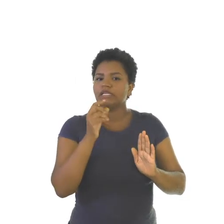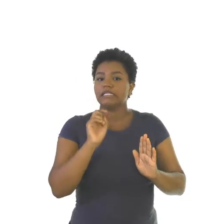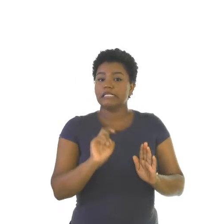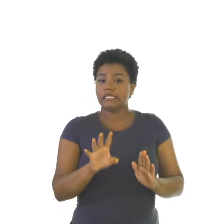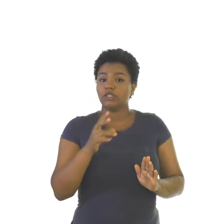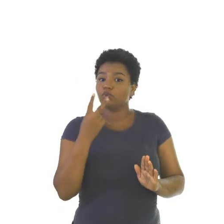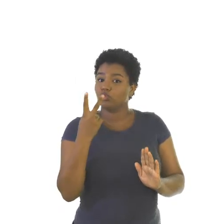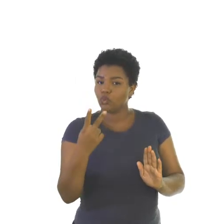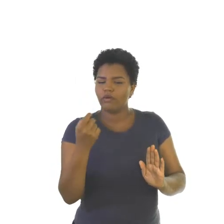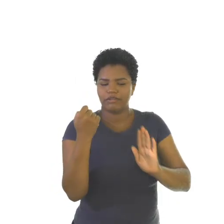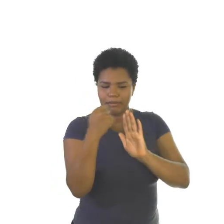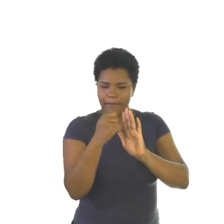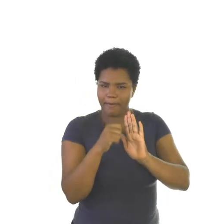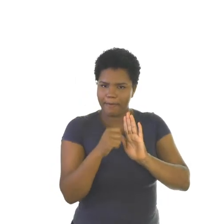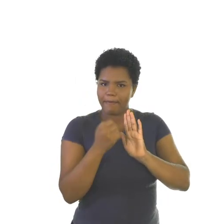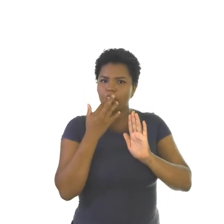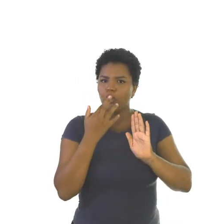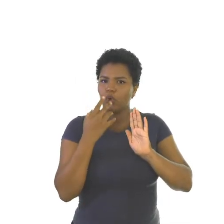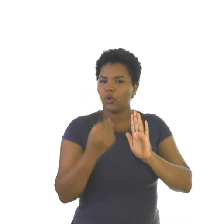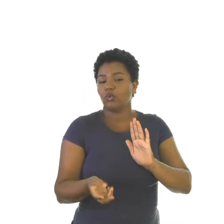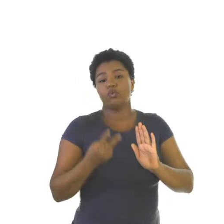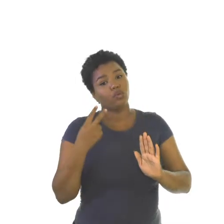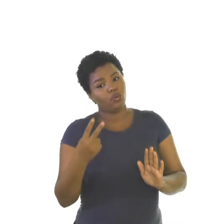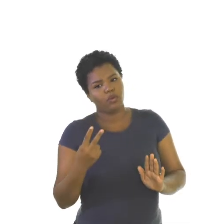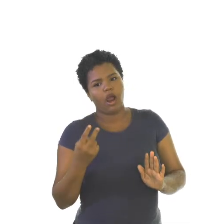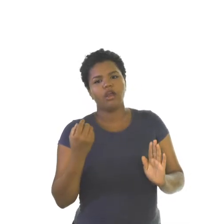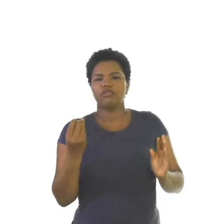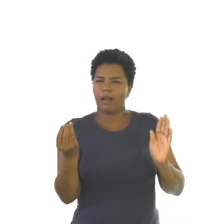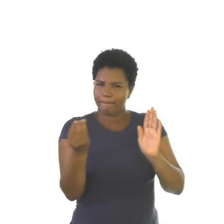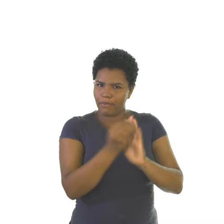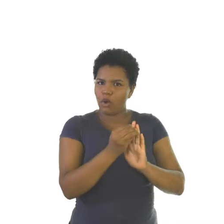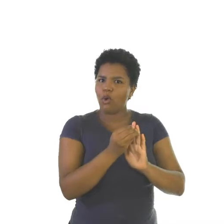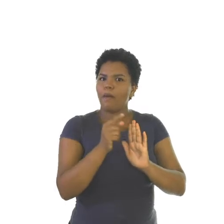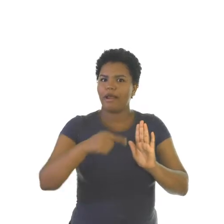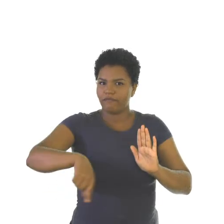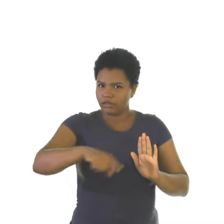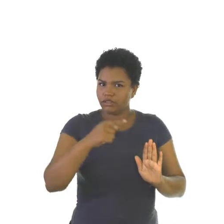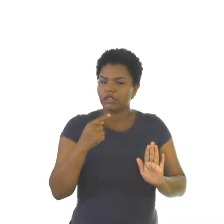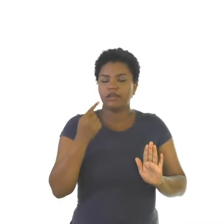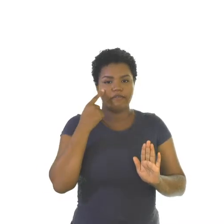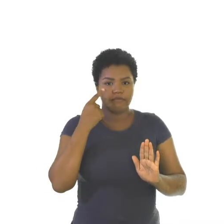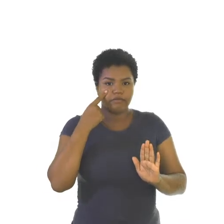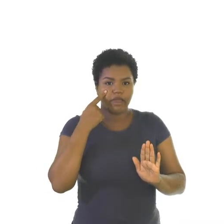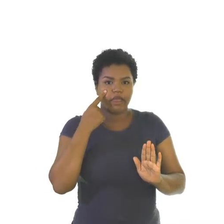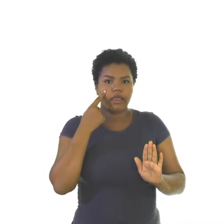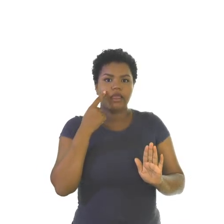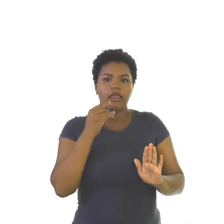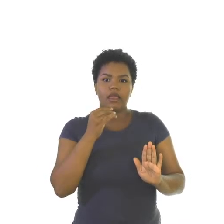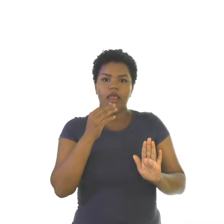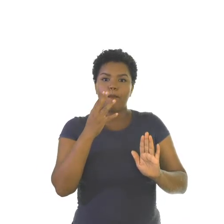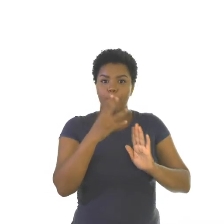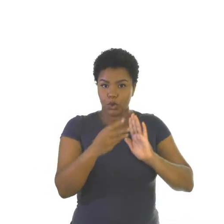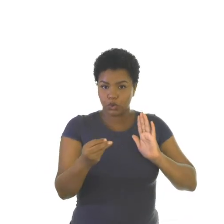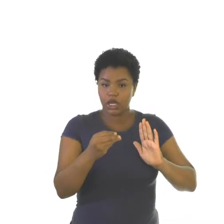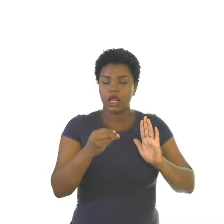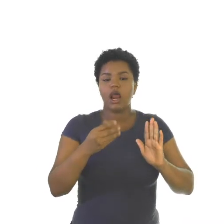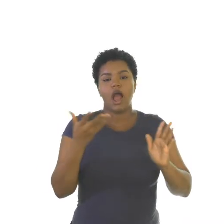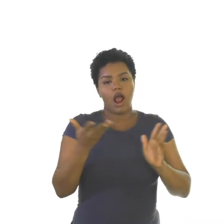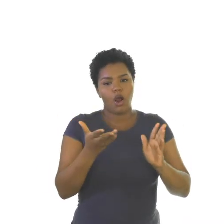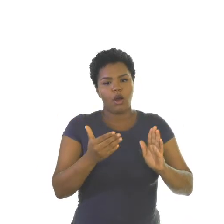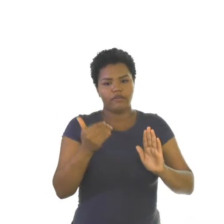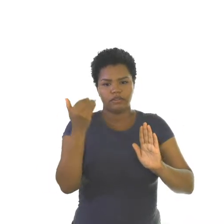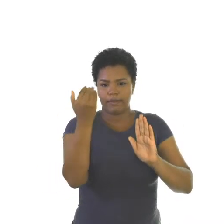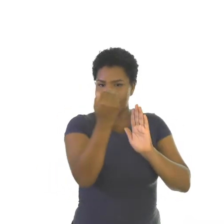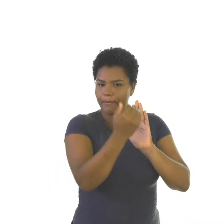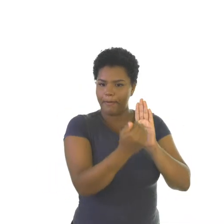que rimam. Eu já coloquei uma pintada aí para vocês vão continuar procurando outras palavras e vão pintar o retângulo